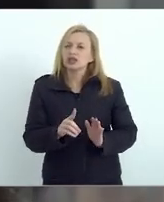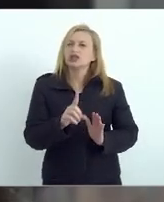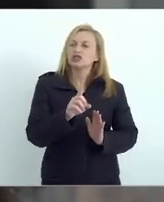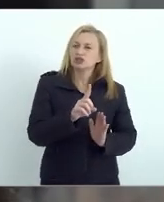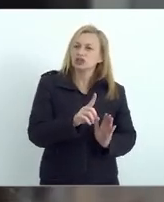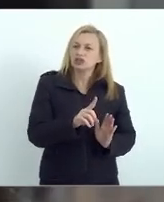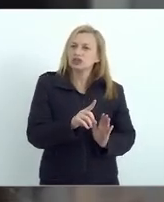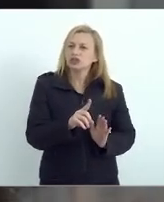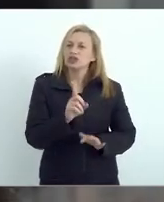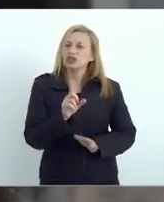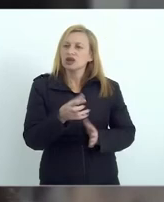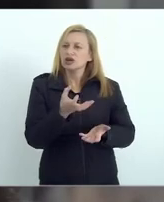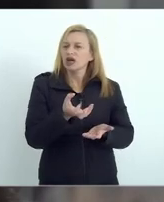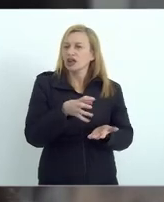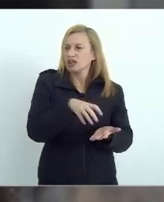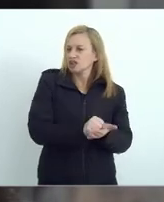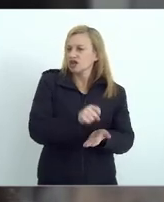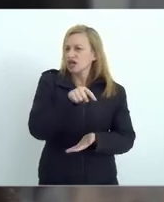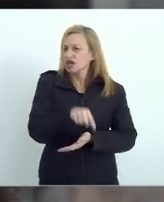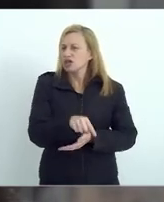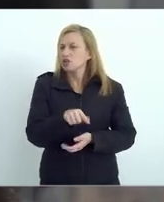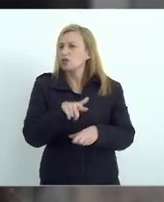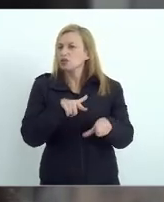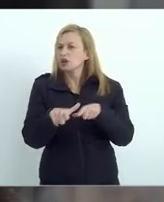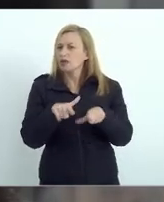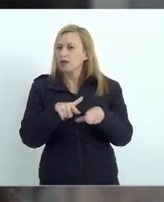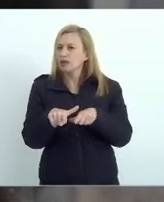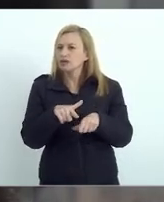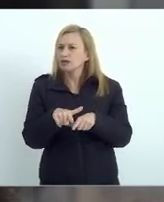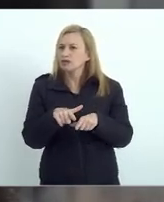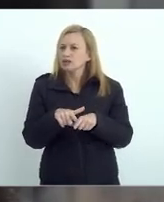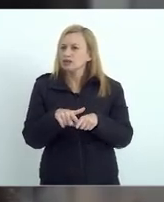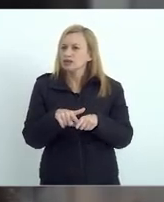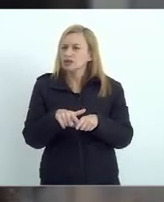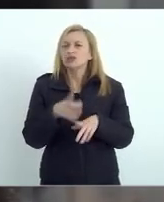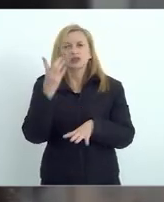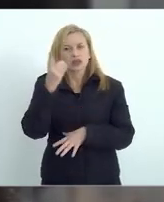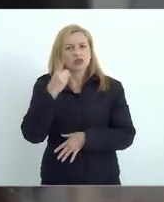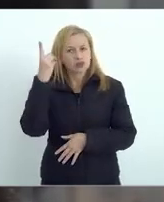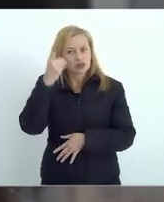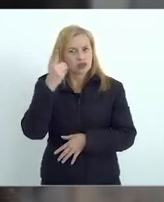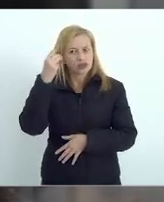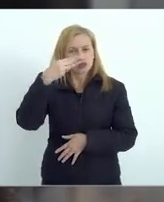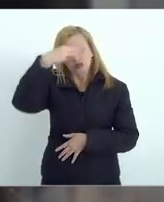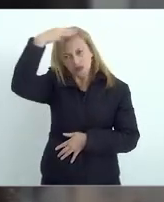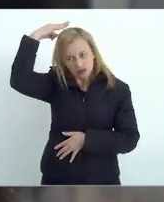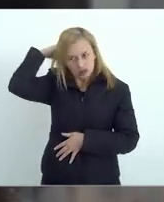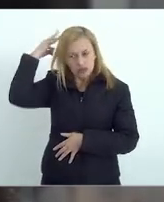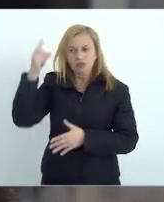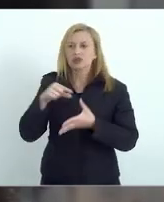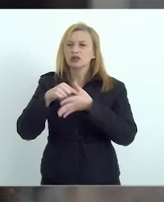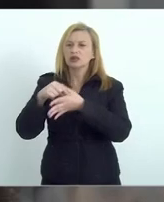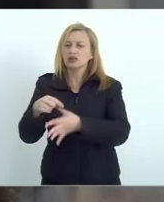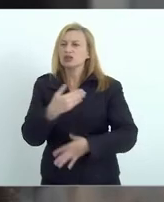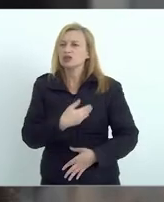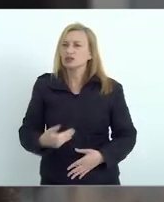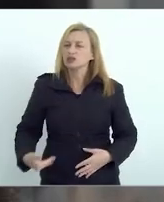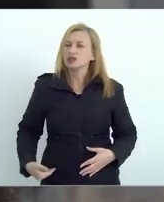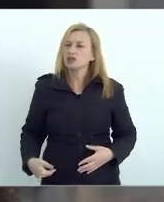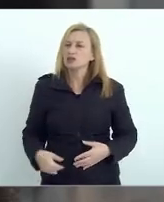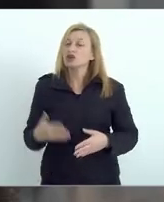derrubamos o veto que era registrar que atuação do deputado Márcio Pacheco o líder do governo